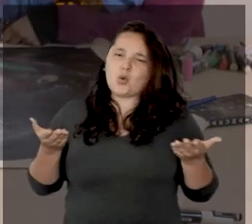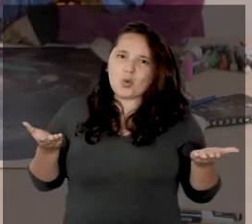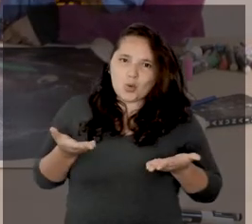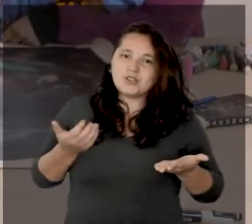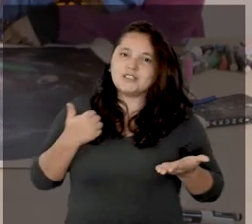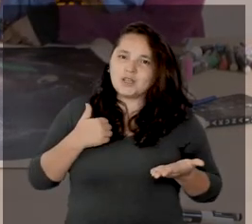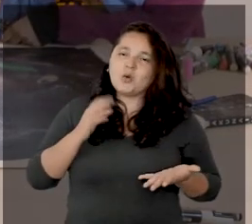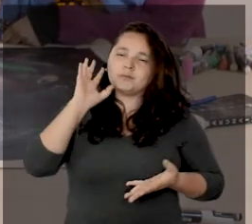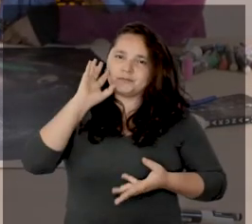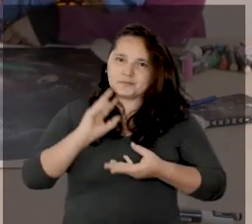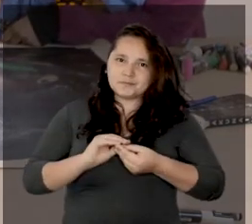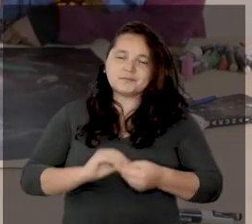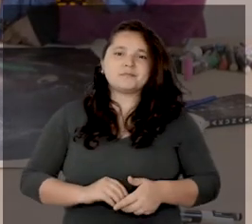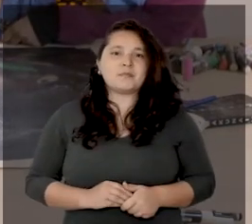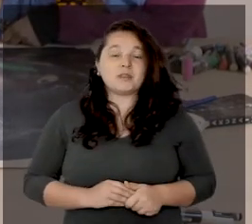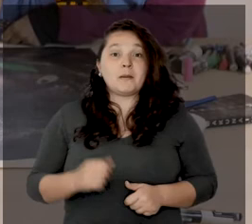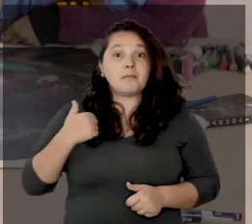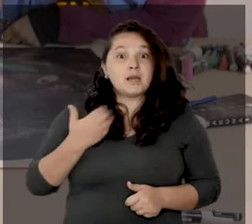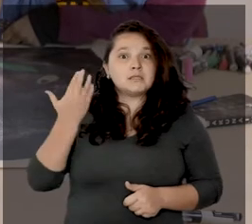cabeça e fui